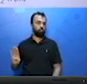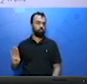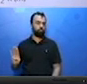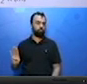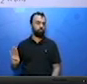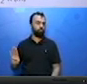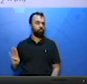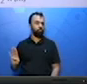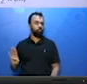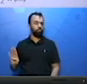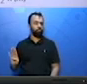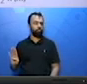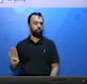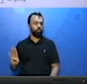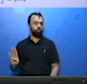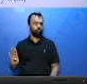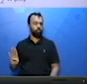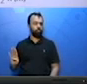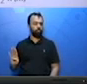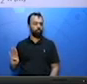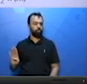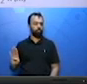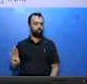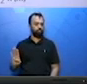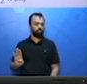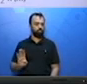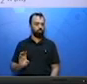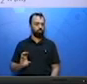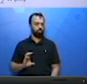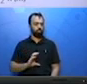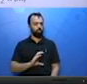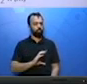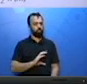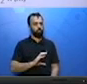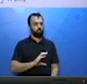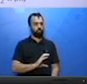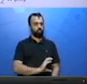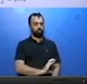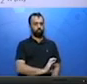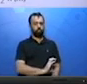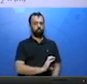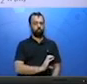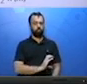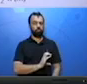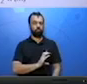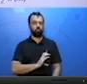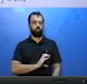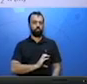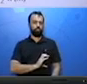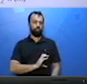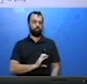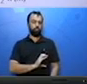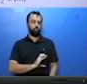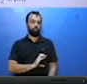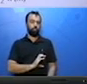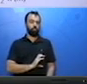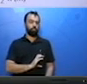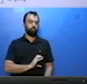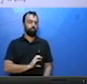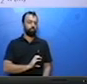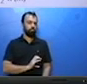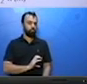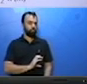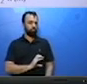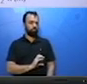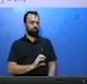1 aqui no y. 32, 1. C, 0 e 1. 0 no x, 1 no y, sobe